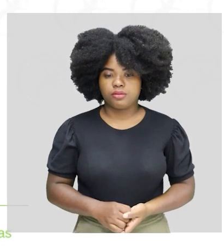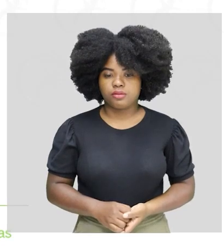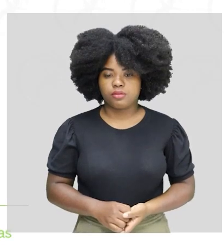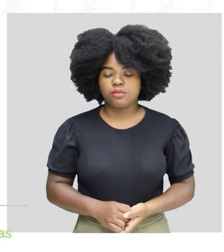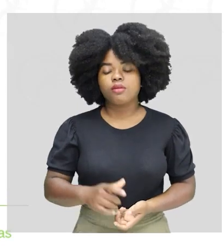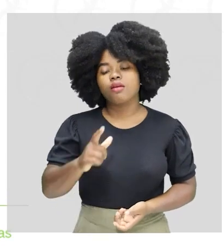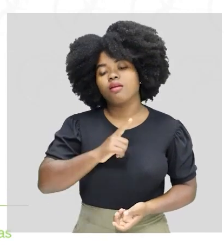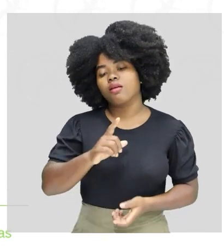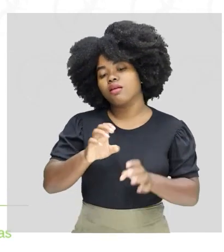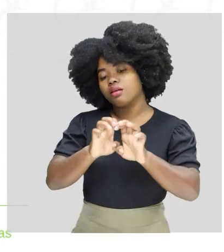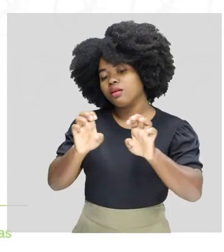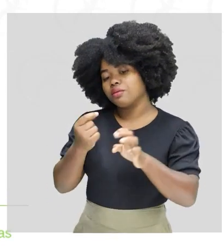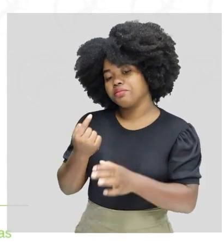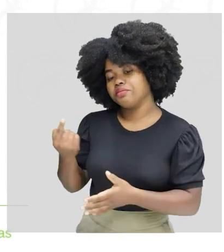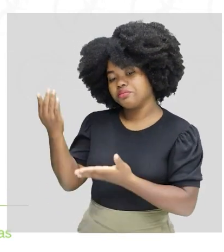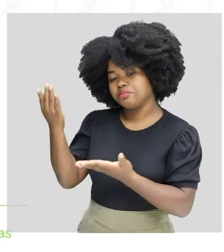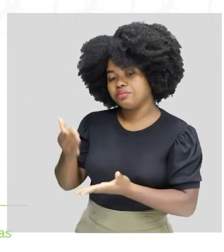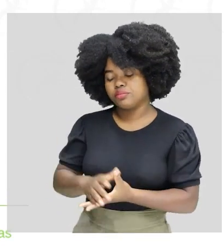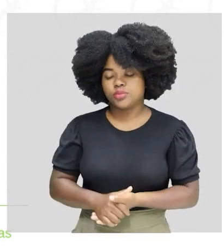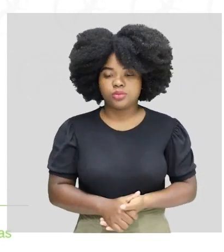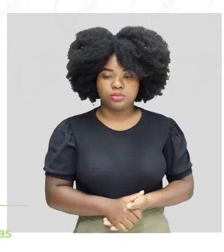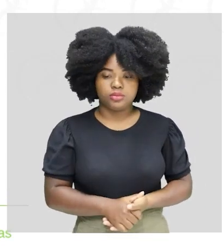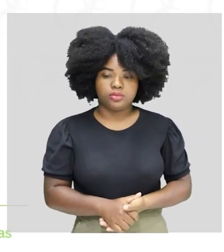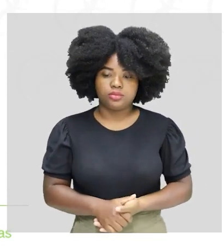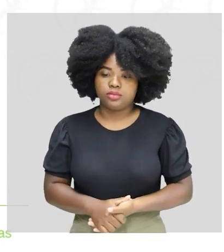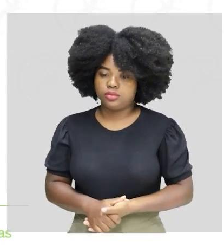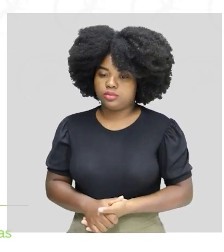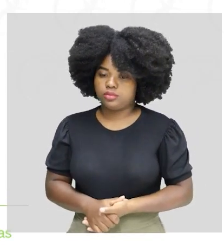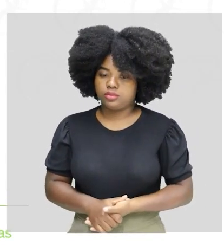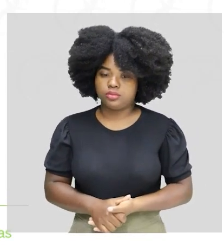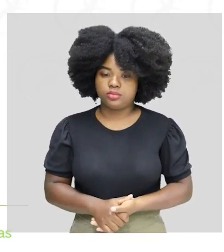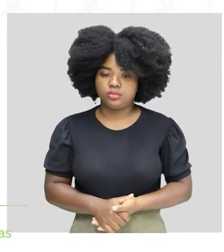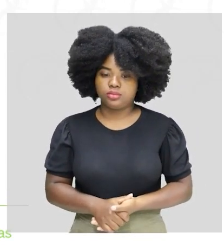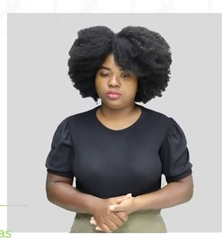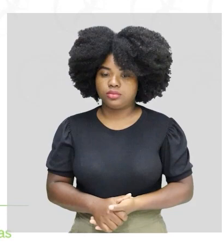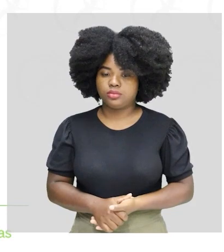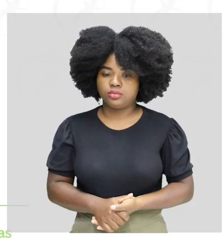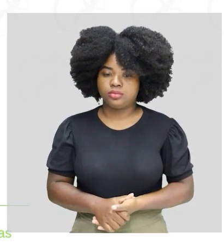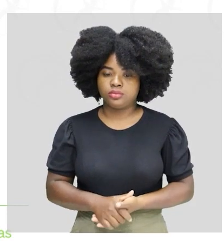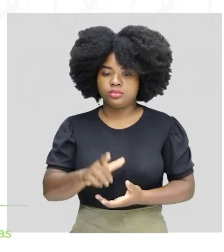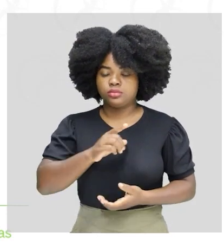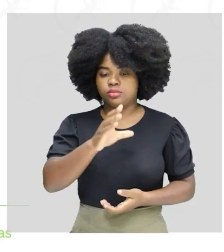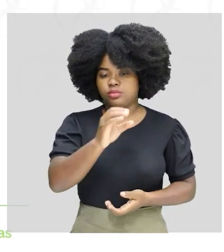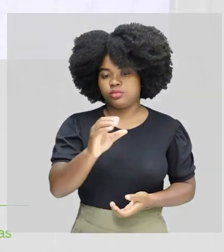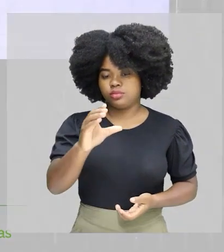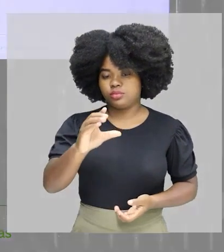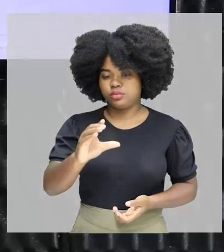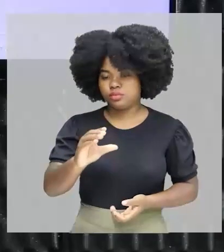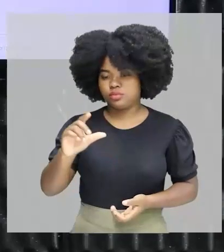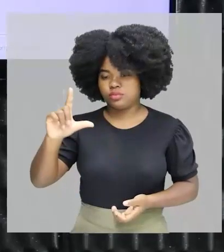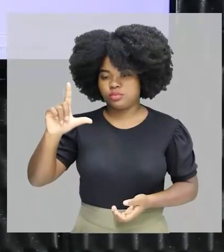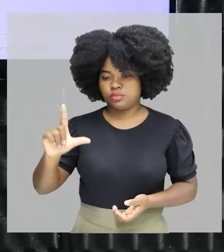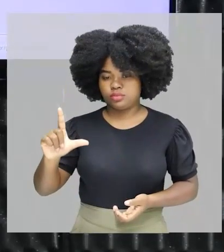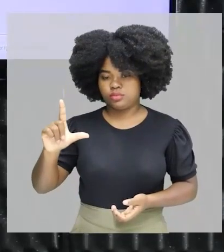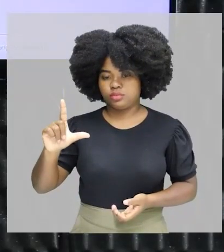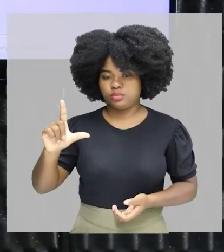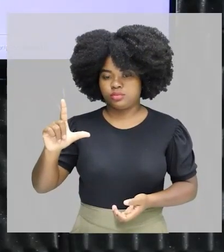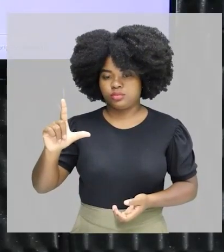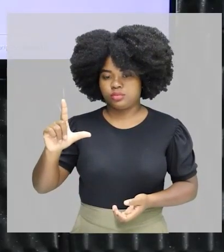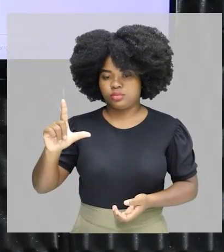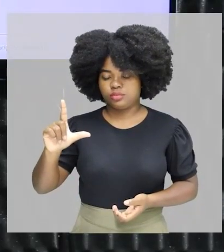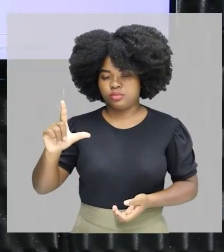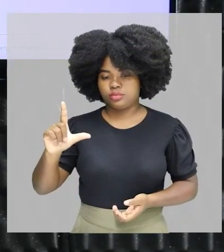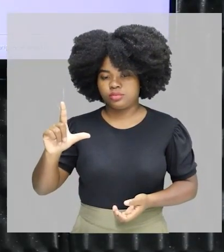aqui nós temos a equação química, ok? O cobalto é o elemento que a gente simboliza por